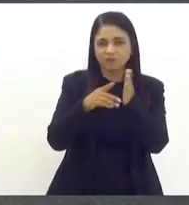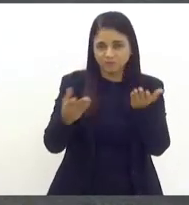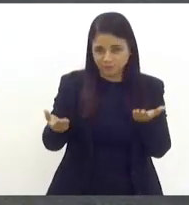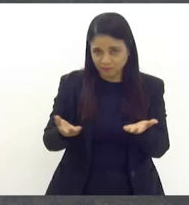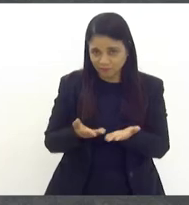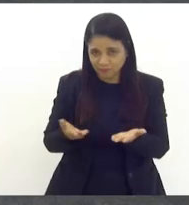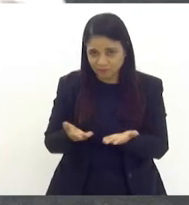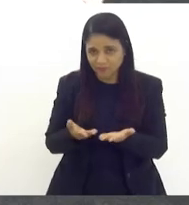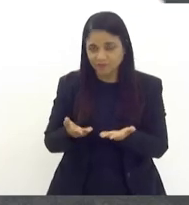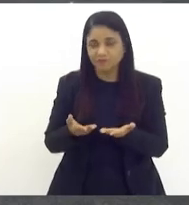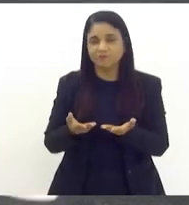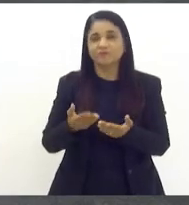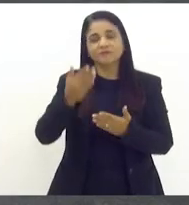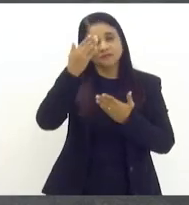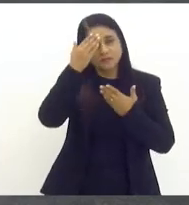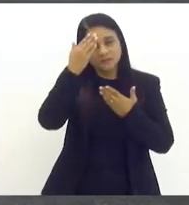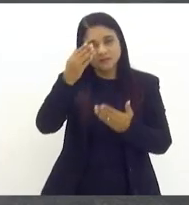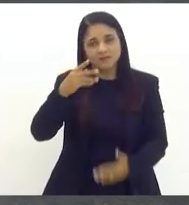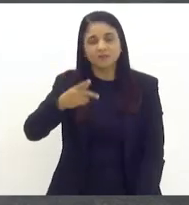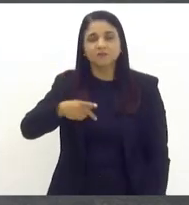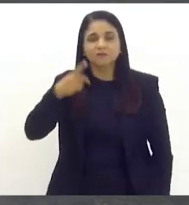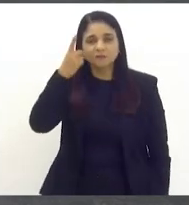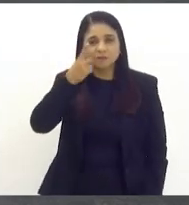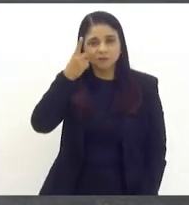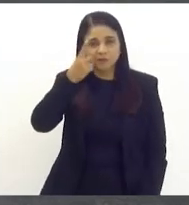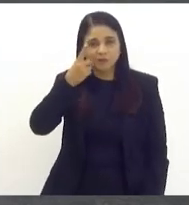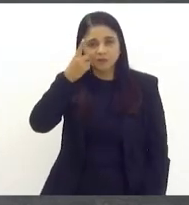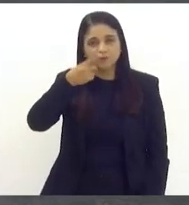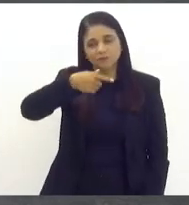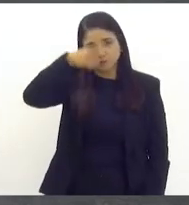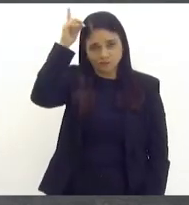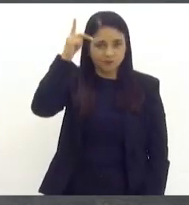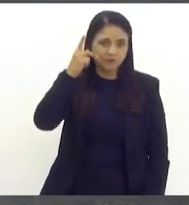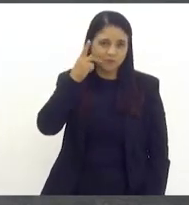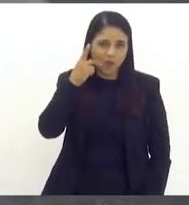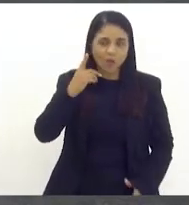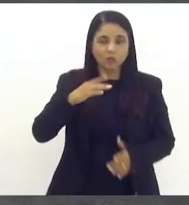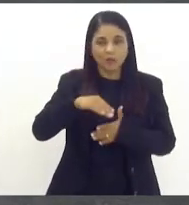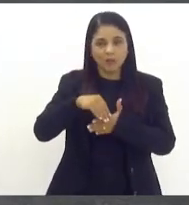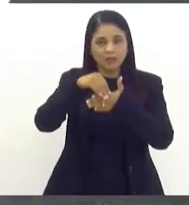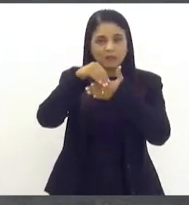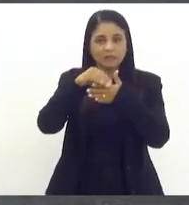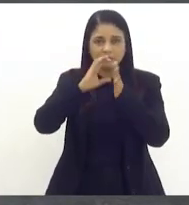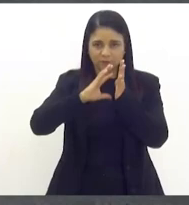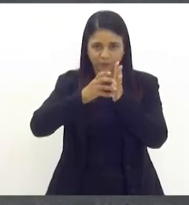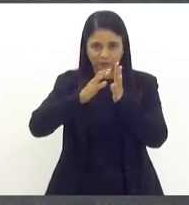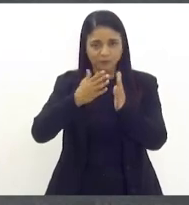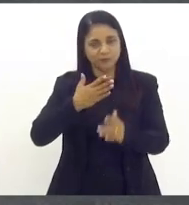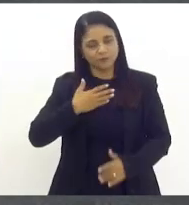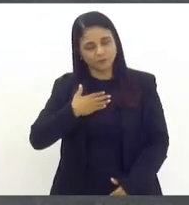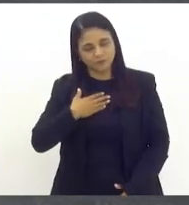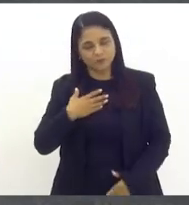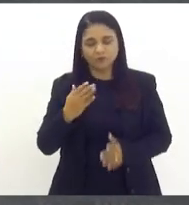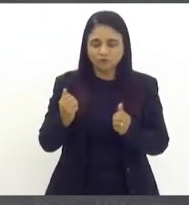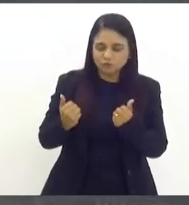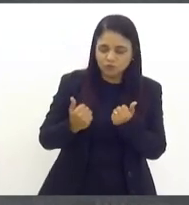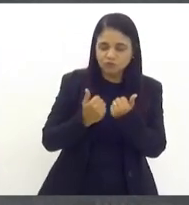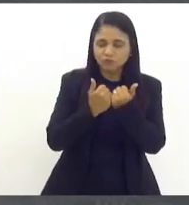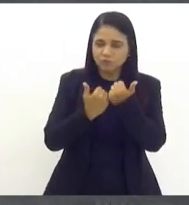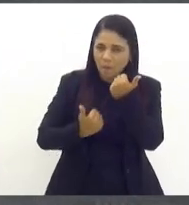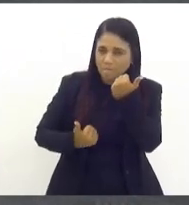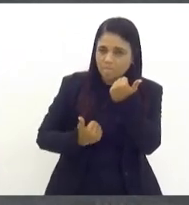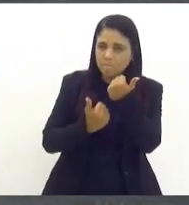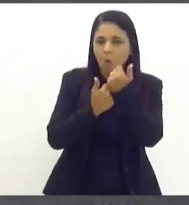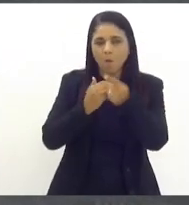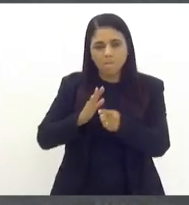de hoje agradecer o Deputado Luiz Paulo líder do meu partido por ter hoje nos ajudado junto a